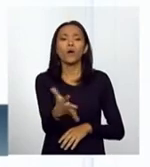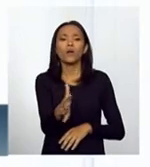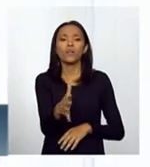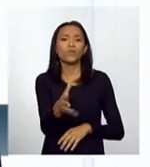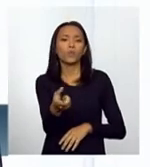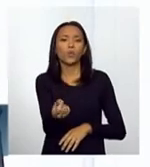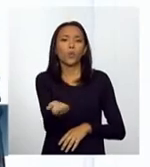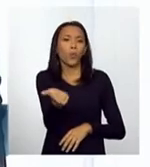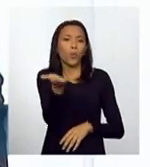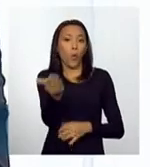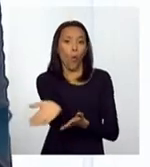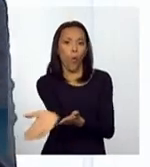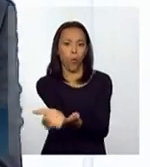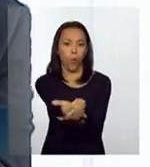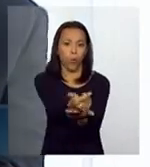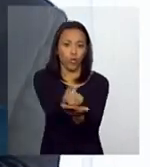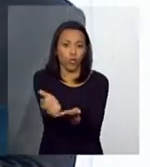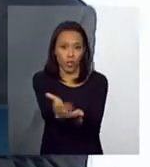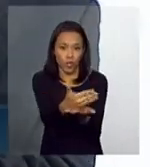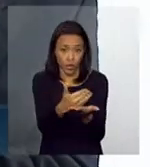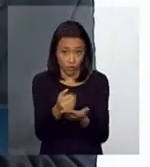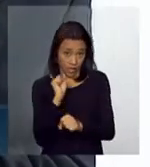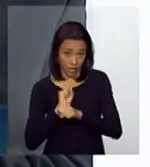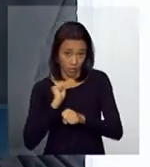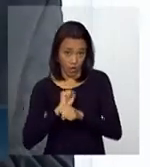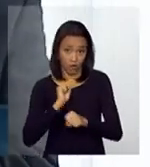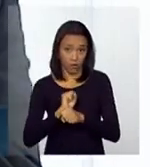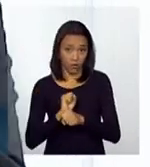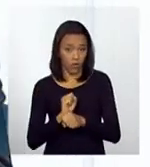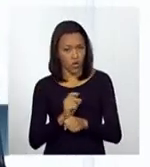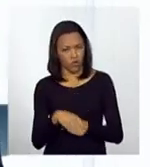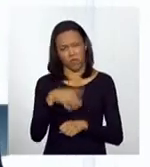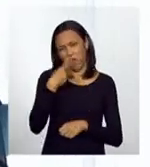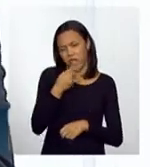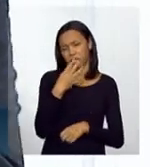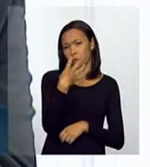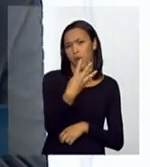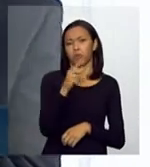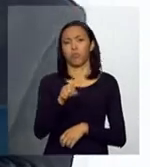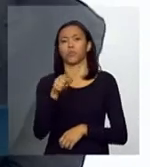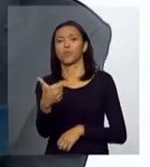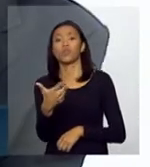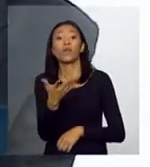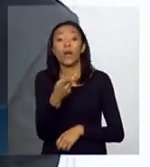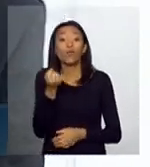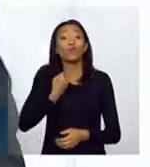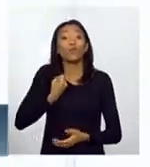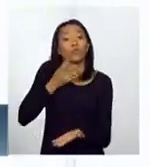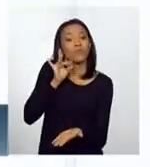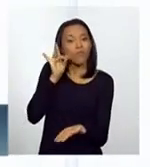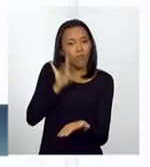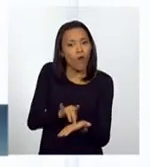de aumento de arrecadação com o CEFEM. Estão falando de 4,2, eu queria um número oficial. Muito obrigado.